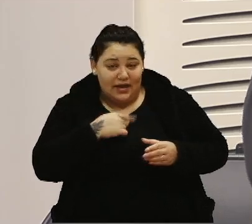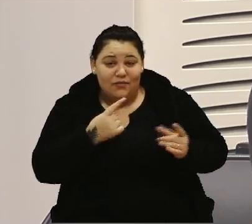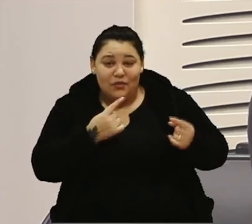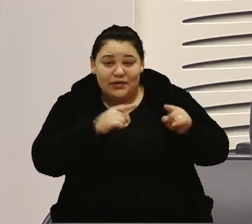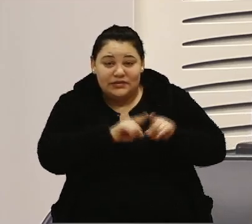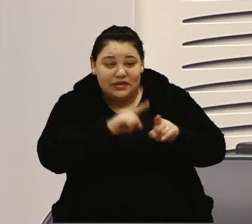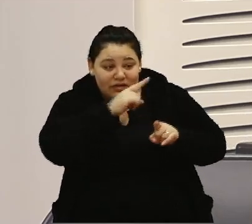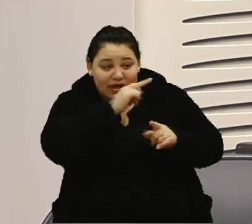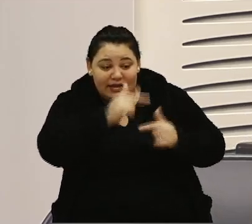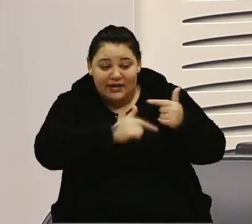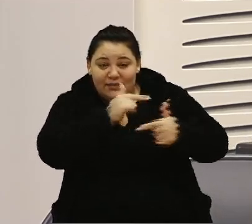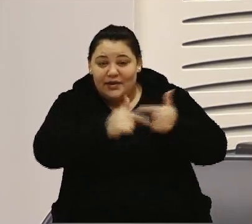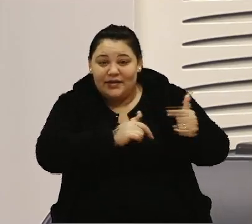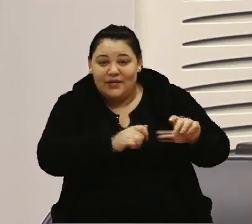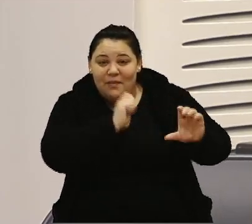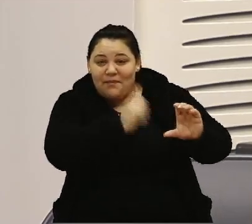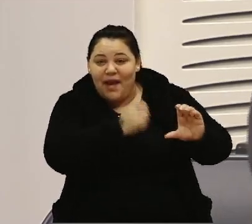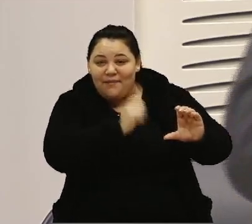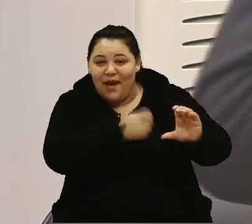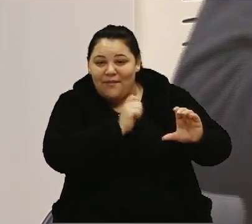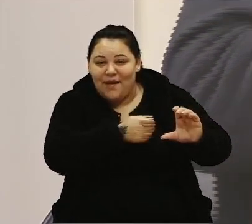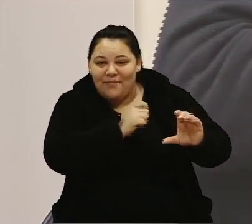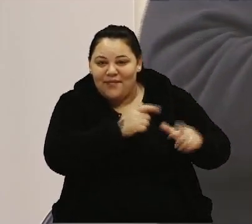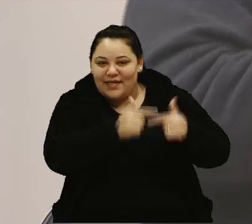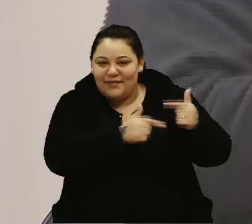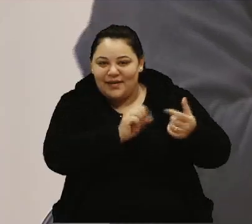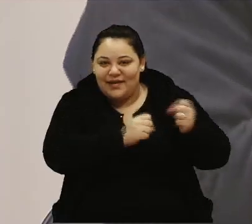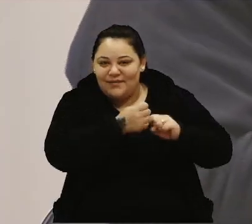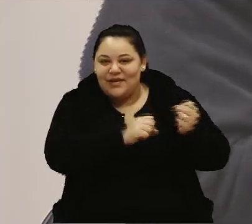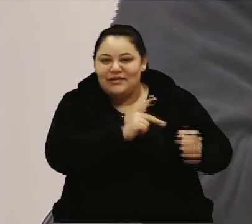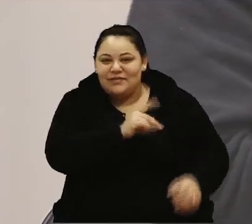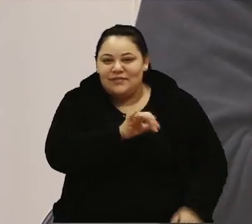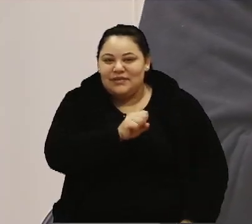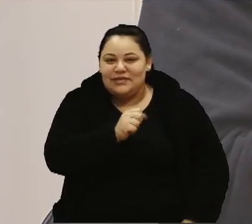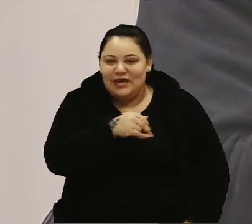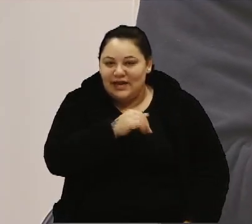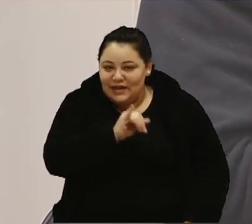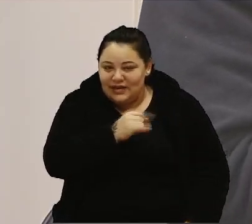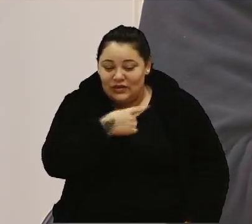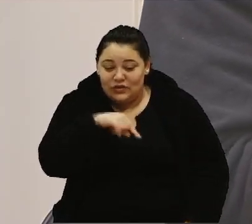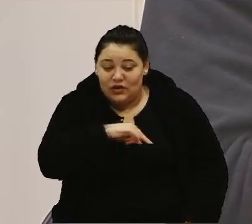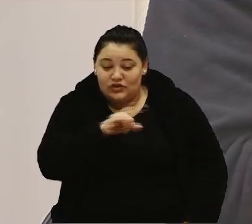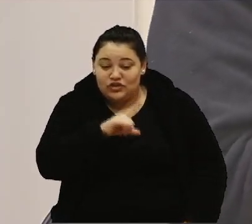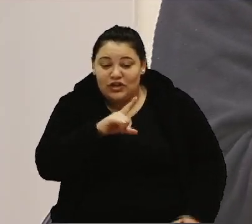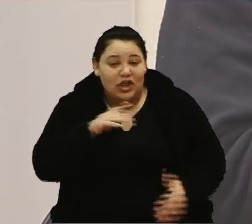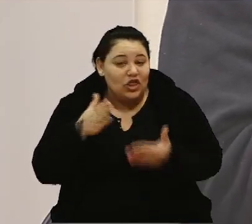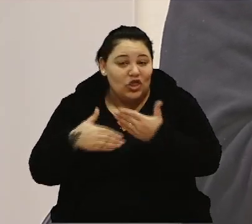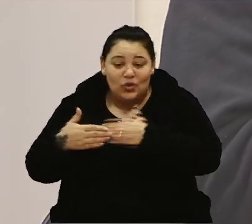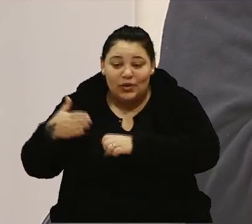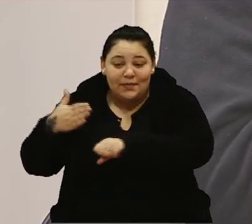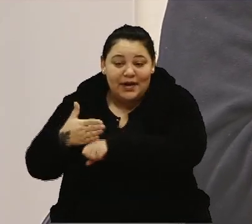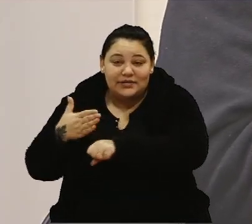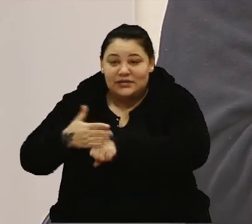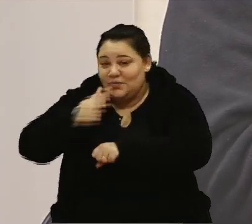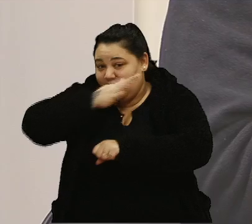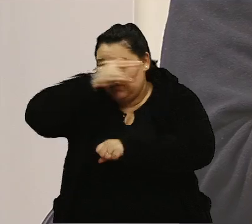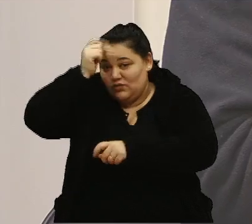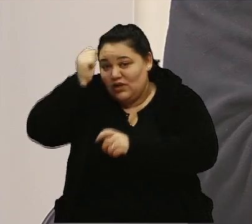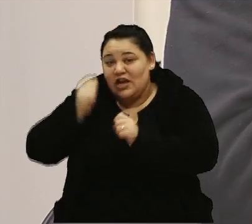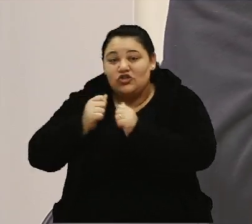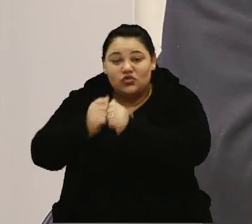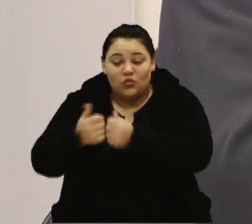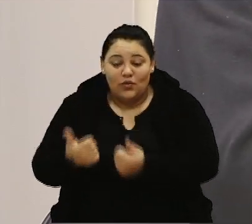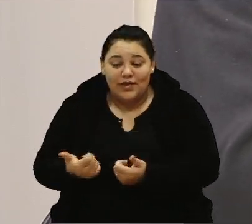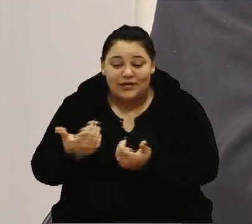né? Trabalhando, pregando caixa lá na Pisani, né? Então, nós tínhamos todo um envolvimento da prefeitura no sentido de dar